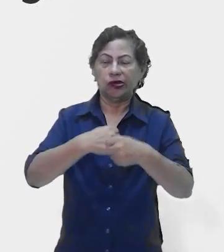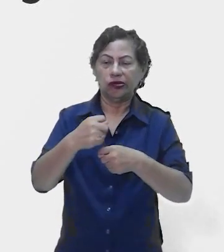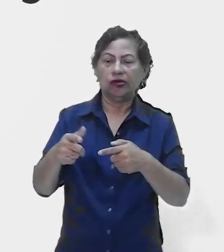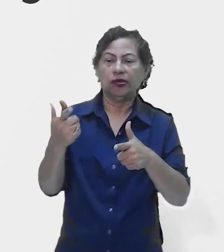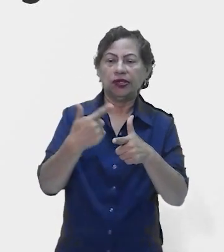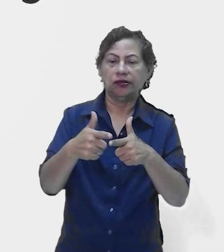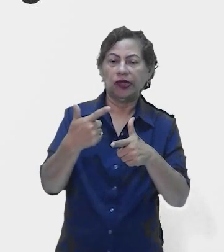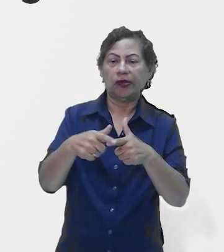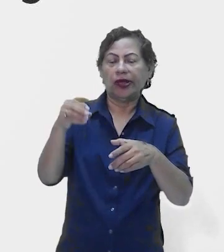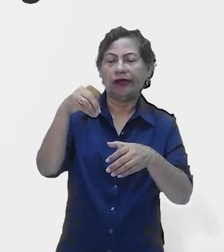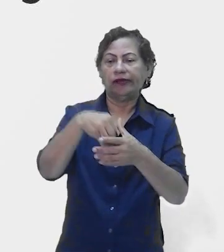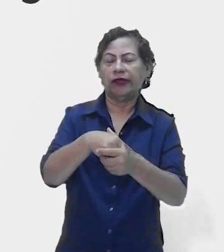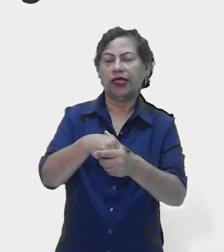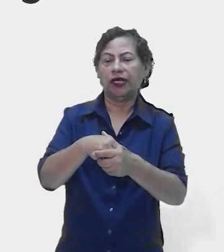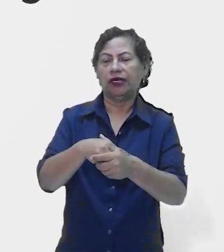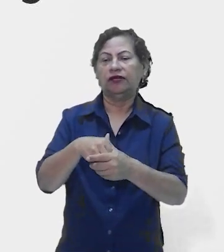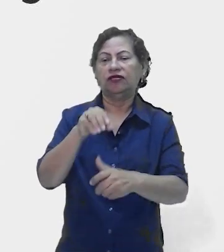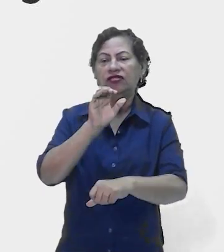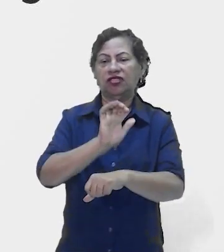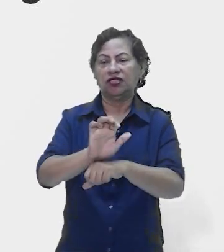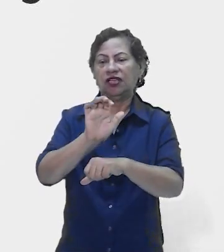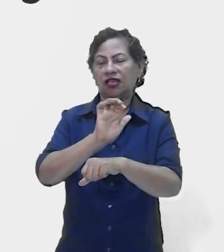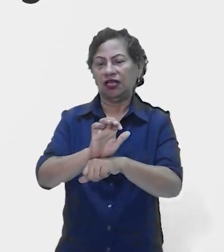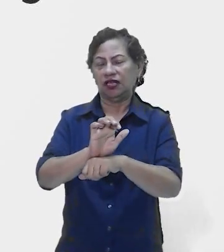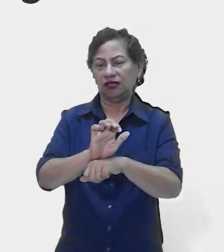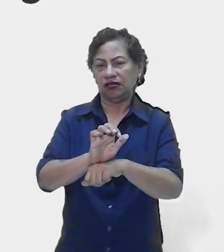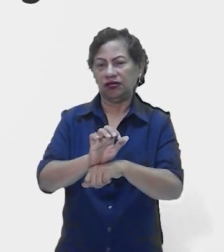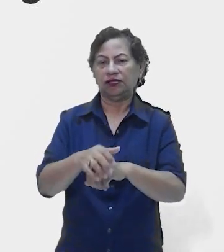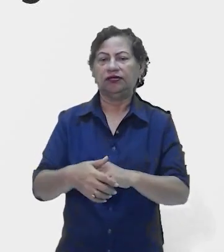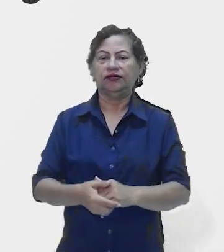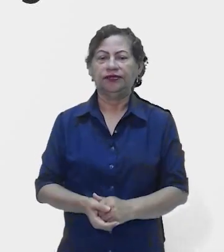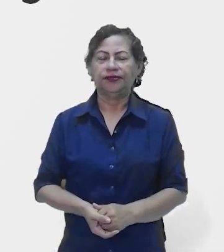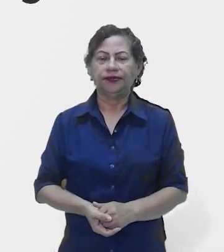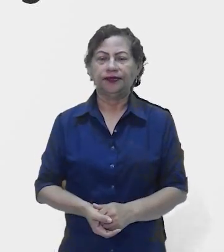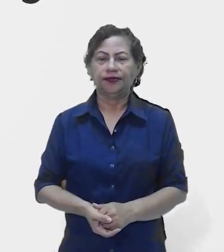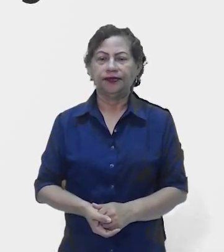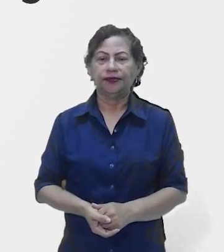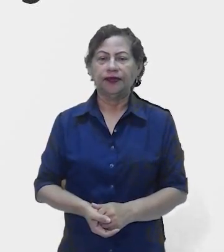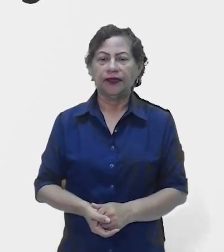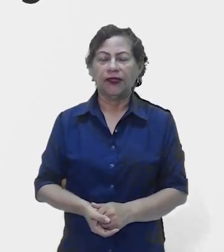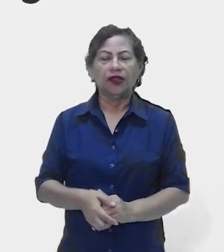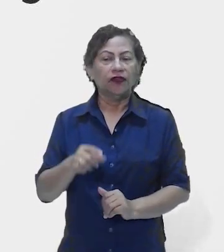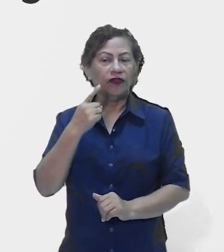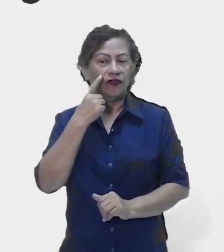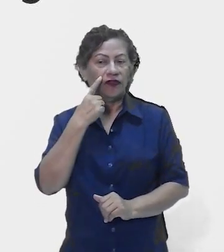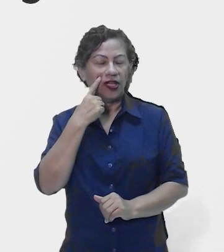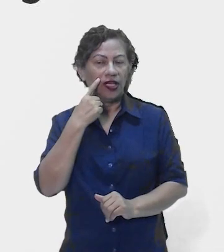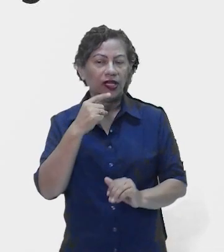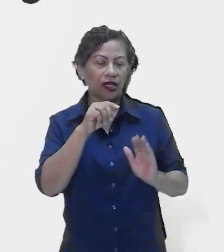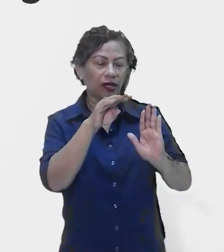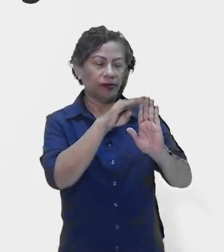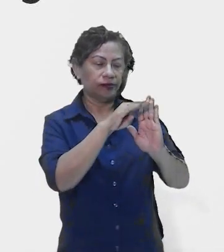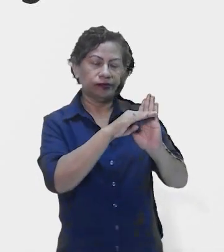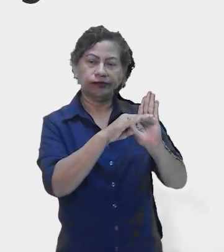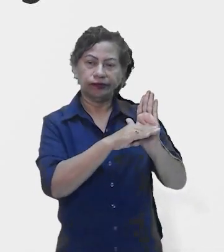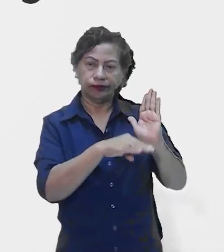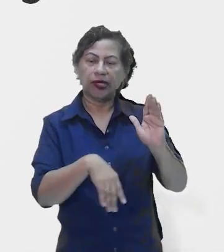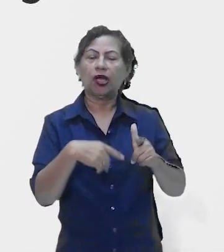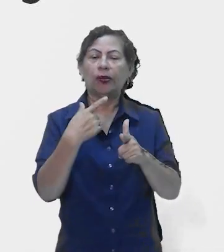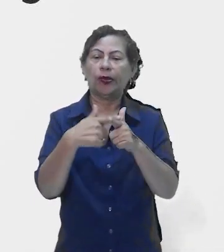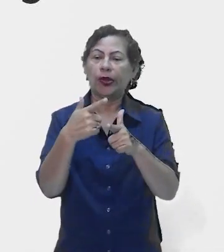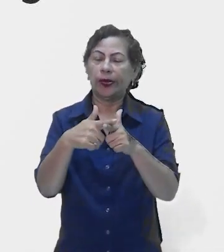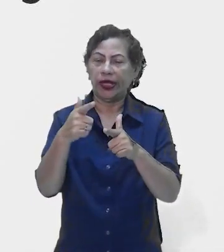das grandes cidades, das metrópoles brasileiras. Temos aqui a lista de alguns probleminhas aqui,